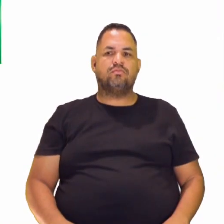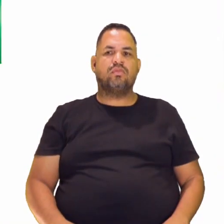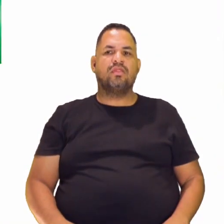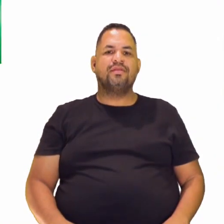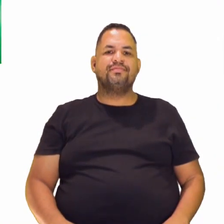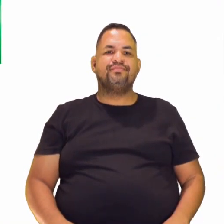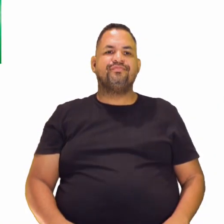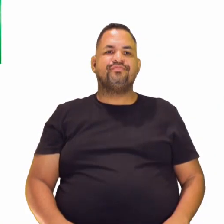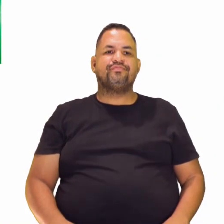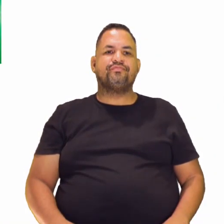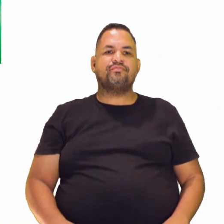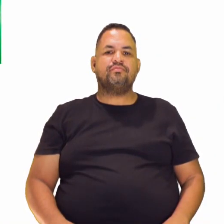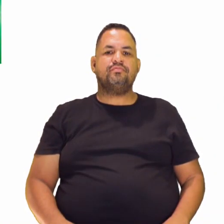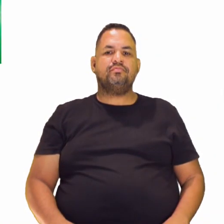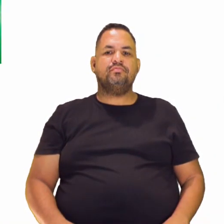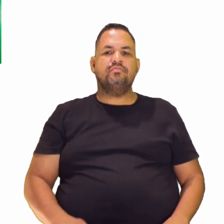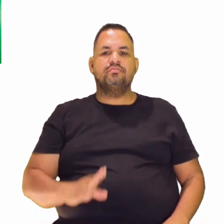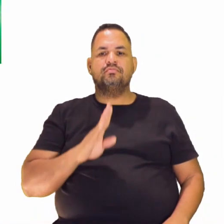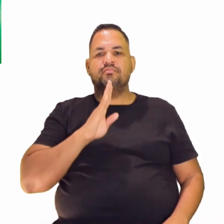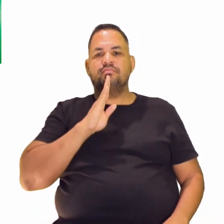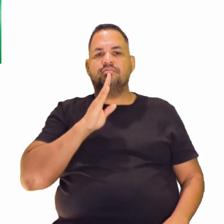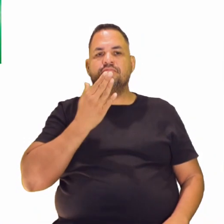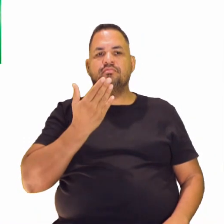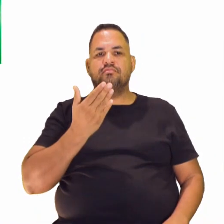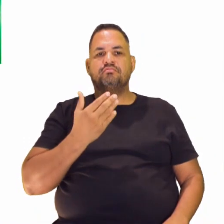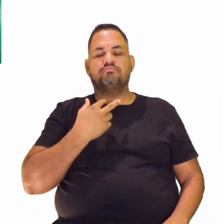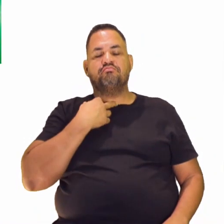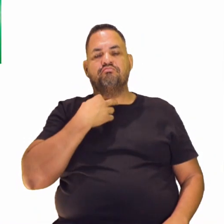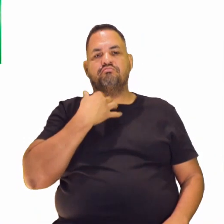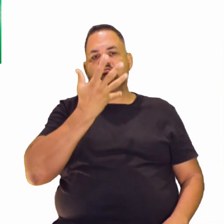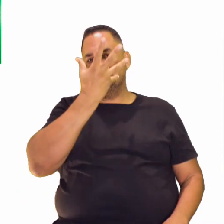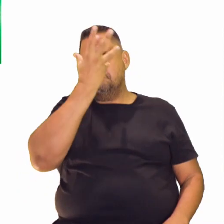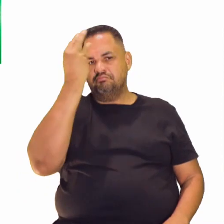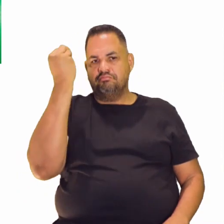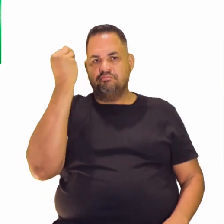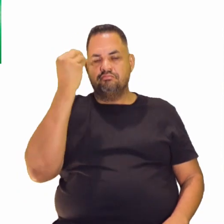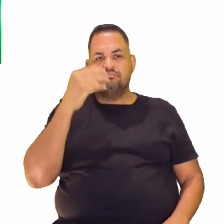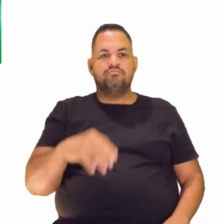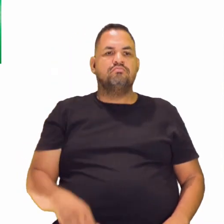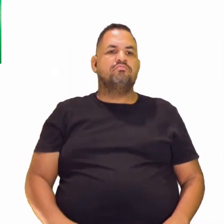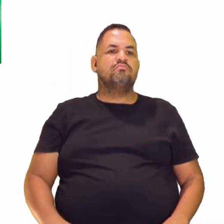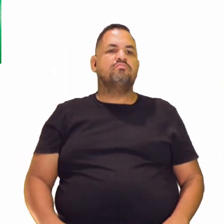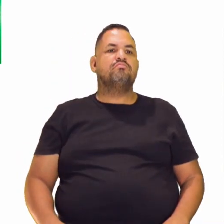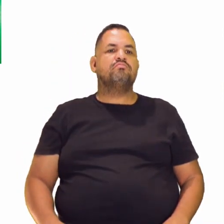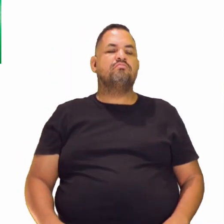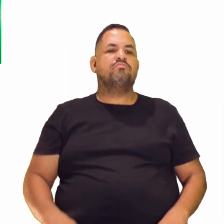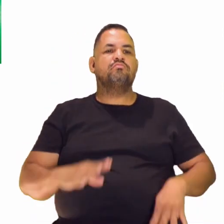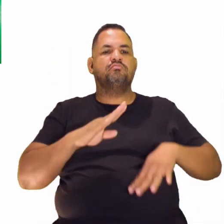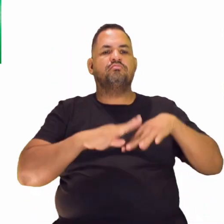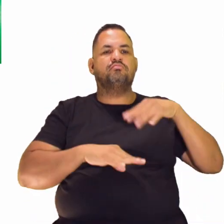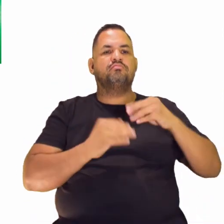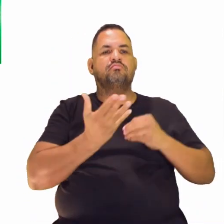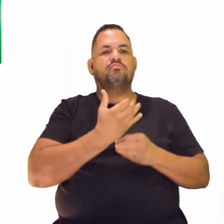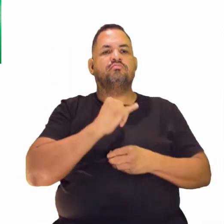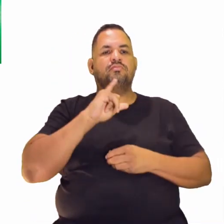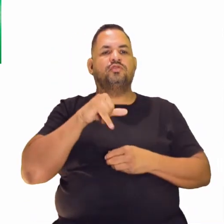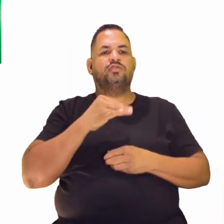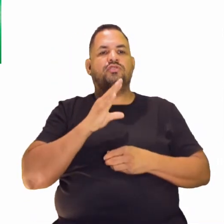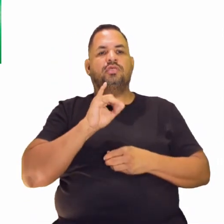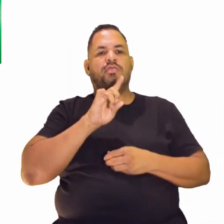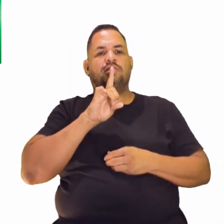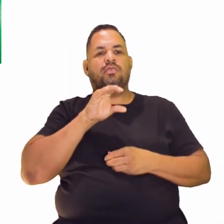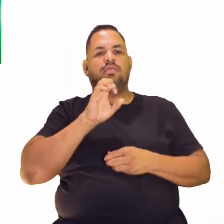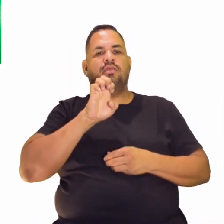Então, vamos conhecer aqui alguns artistas, né? Não podemos esquecer jamais do Jaider